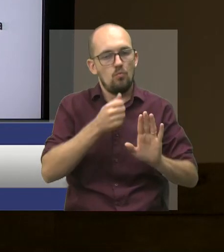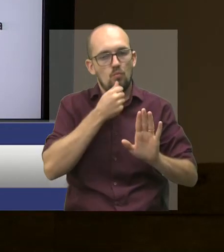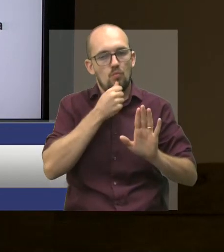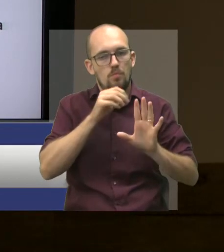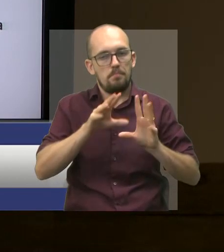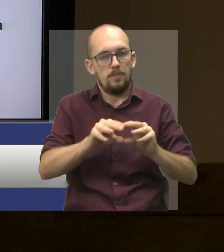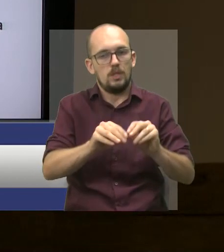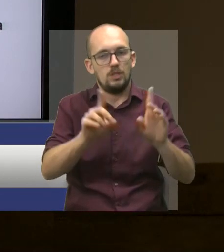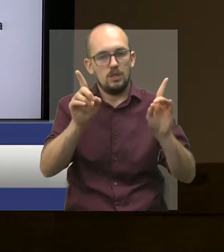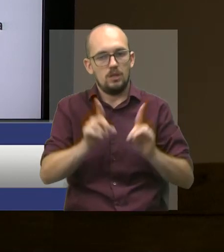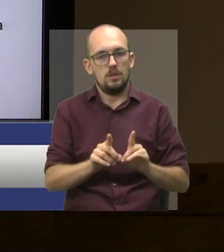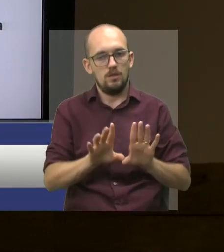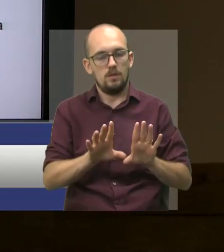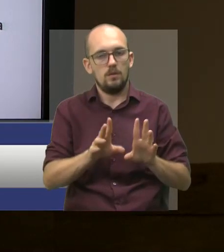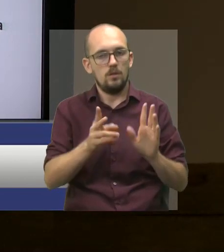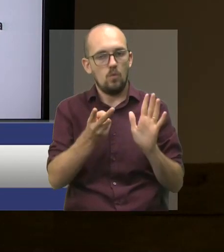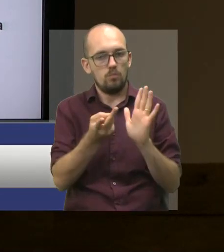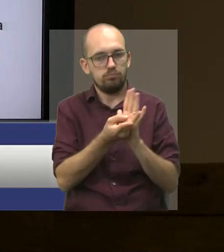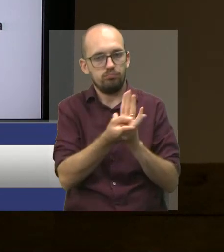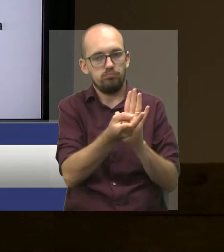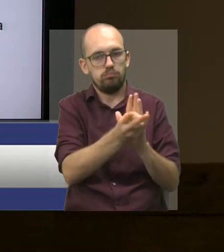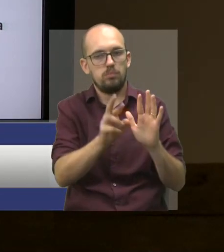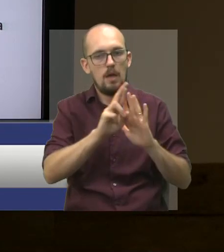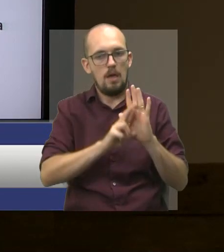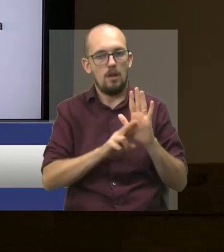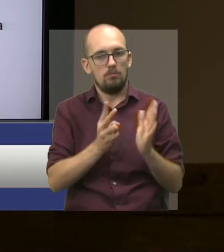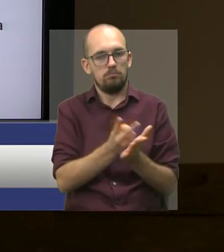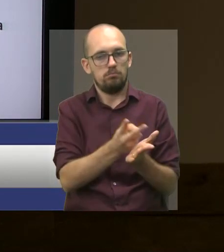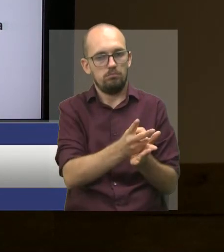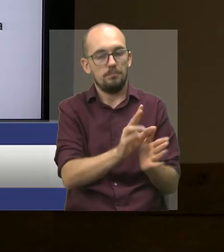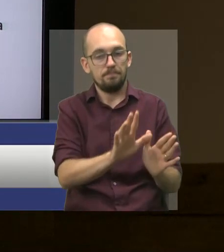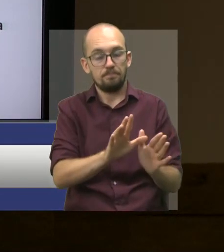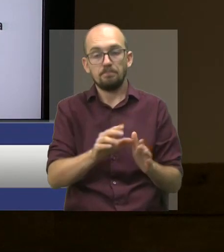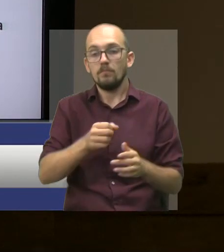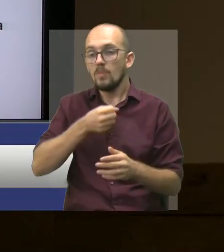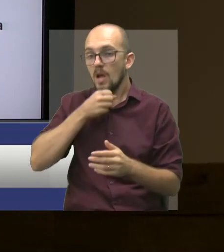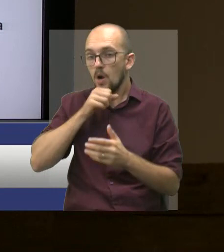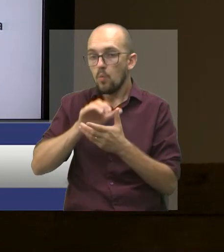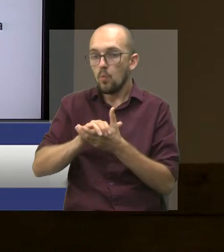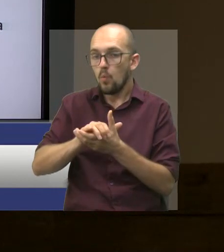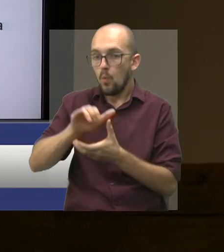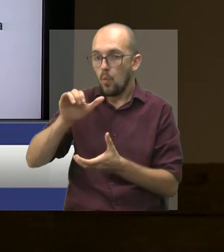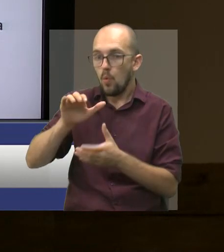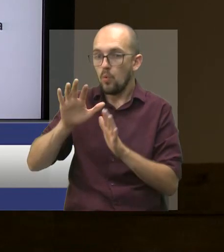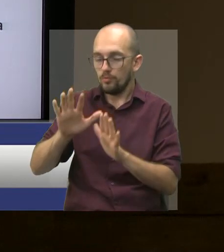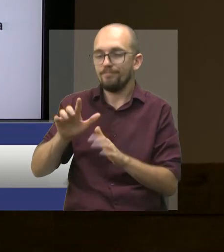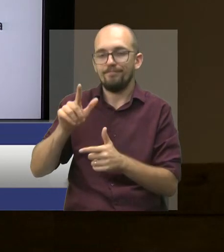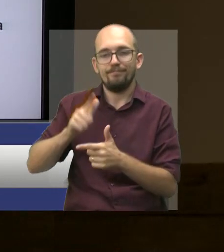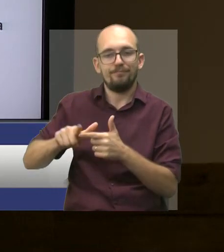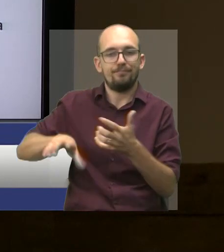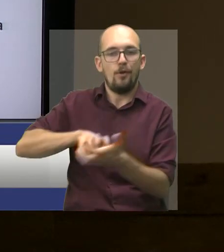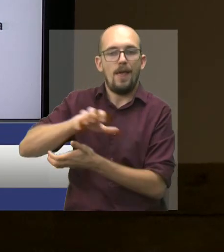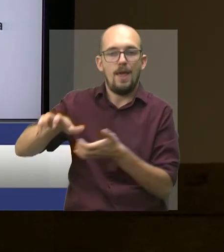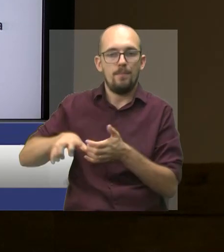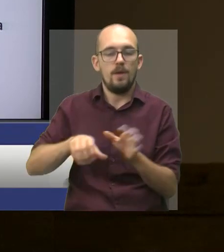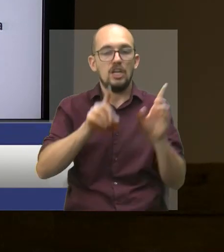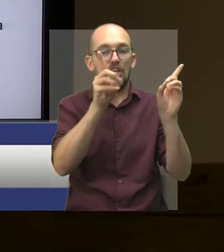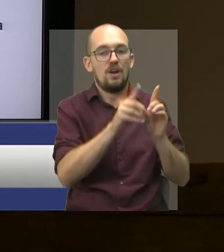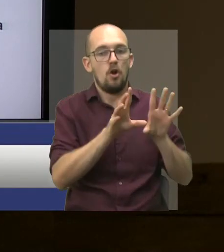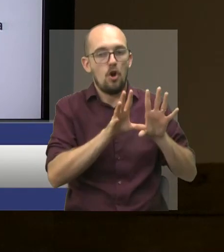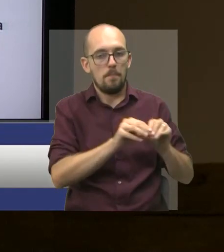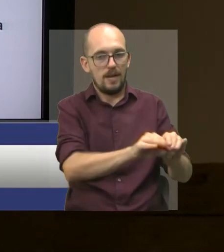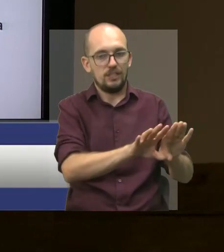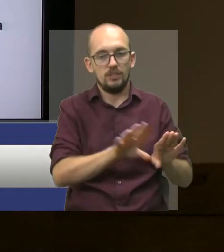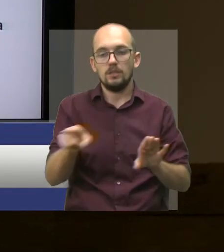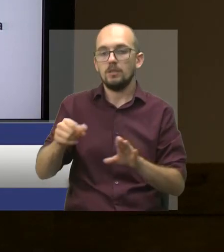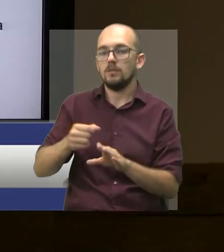aos deficientes, mantendo as mesmas regras. Para o idoso, é a grande polêmica do benefício, pois